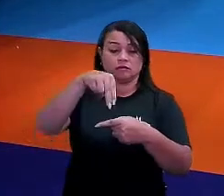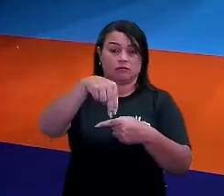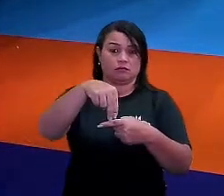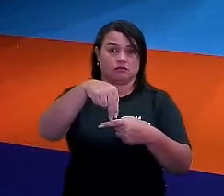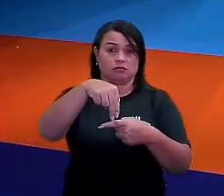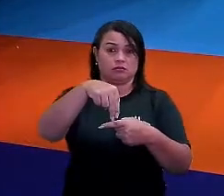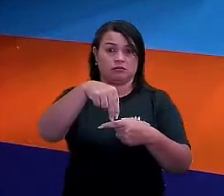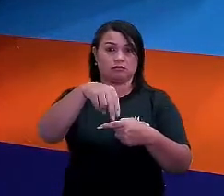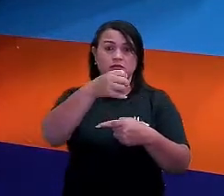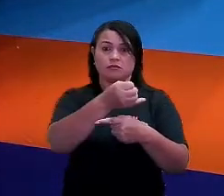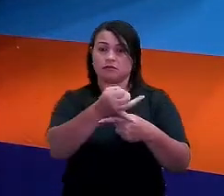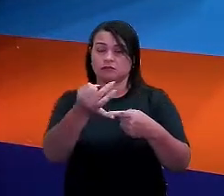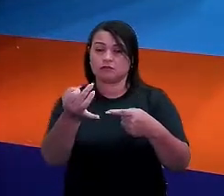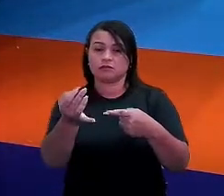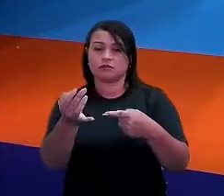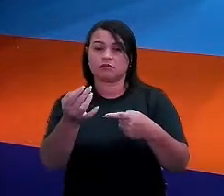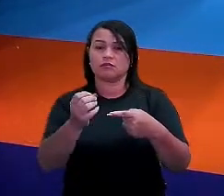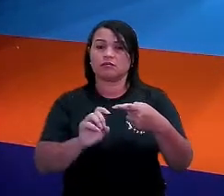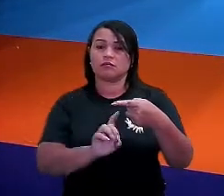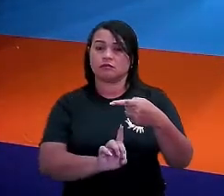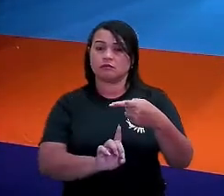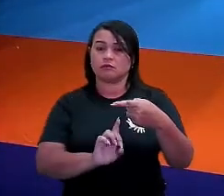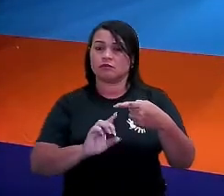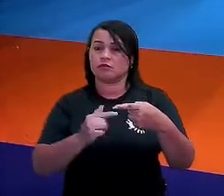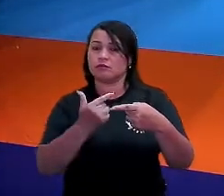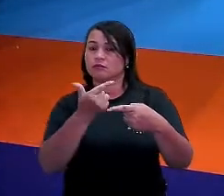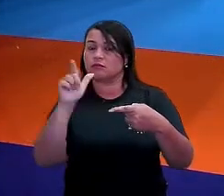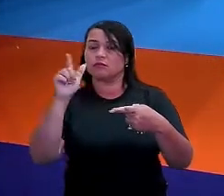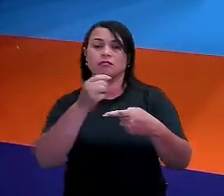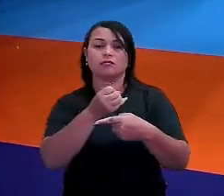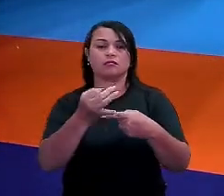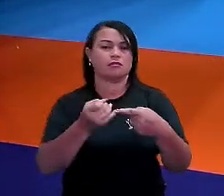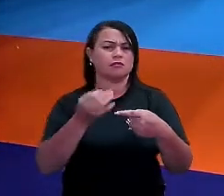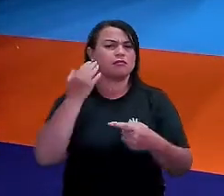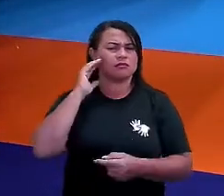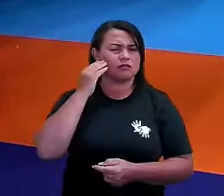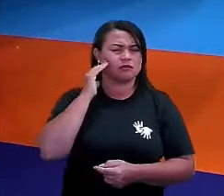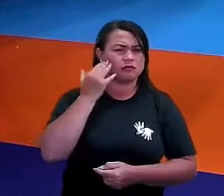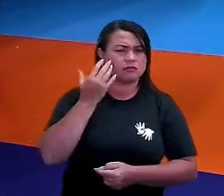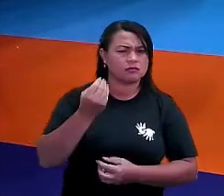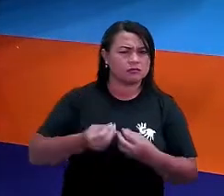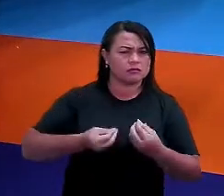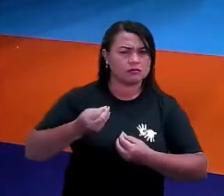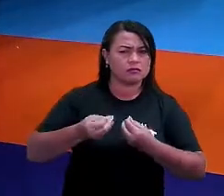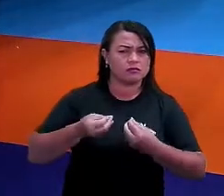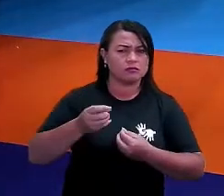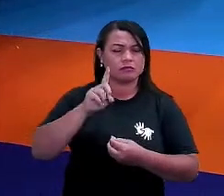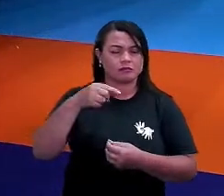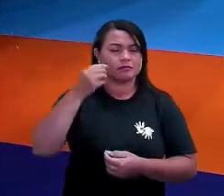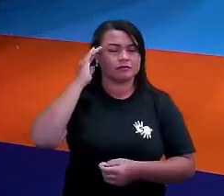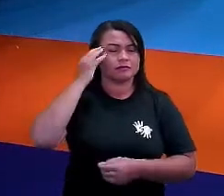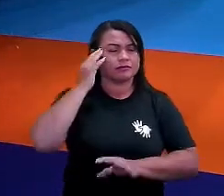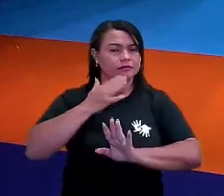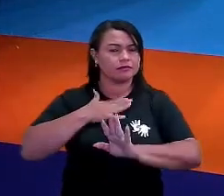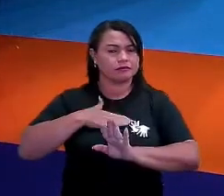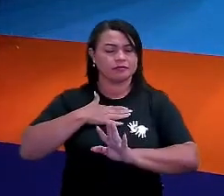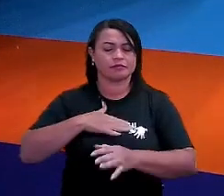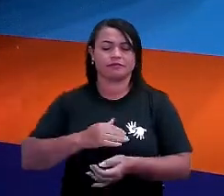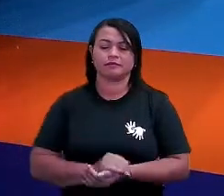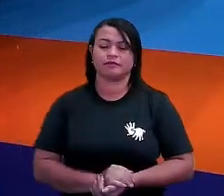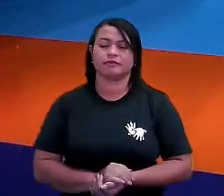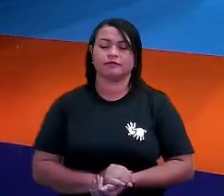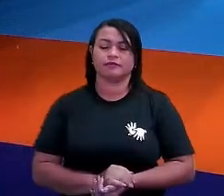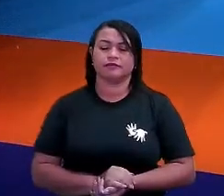uma fração e o denominador é outra fração, tá? Tira aí essa ideia que vocês vão entender depois o que eu vou fazer com isso